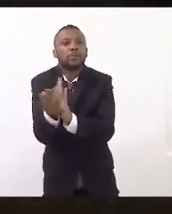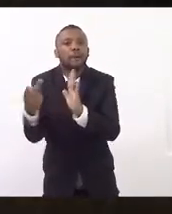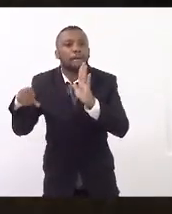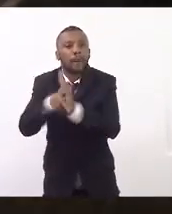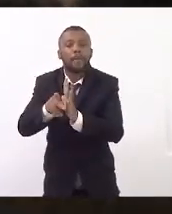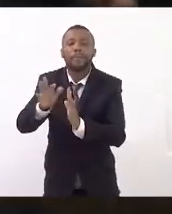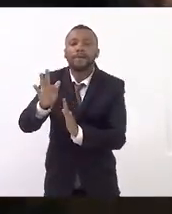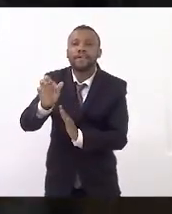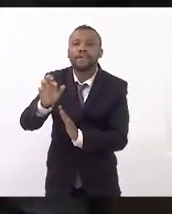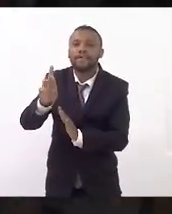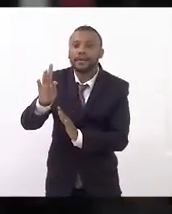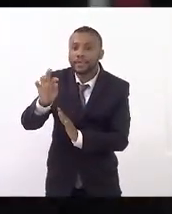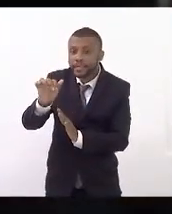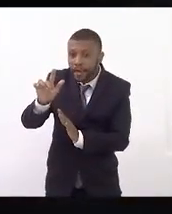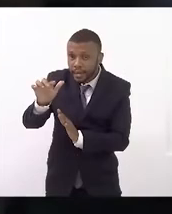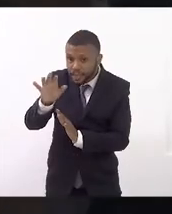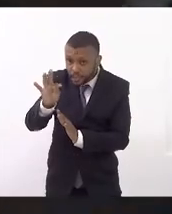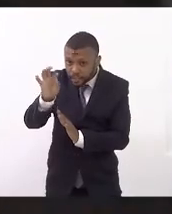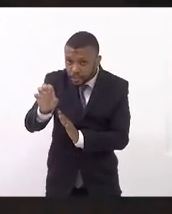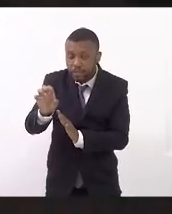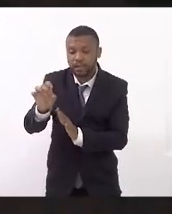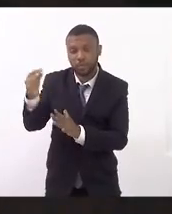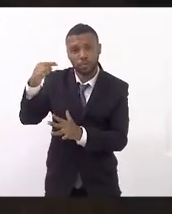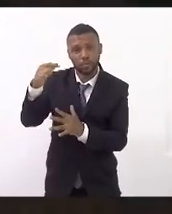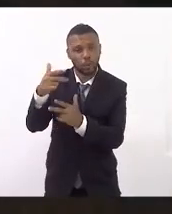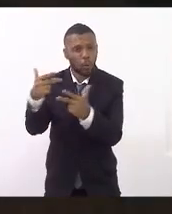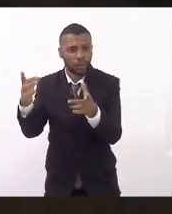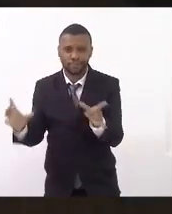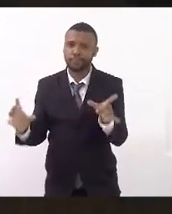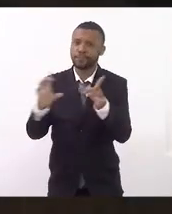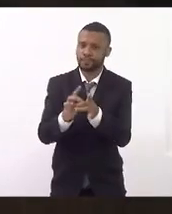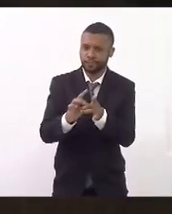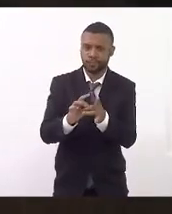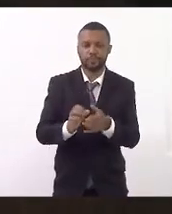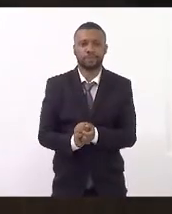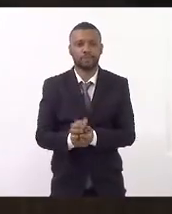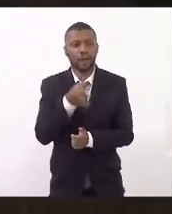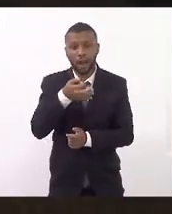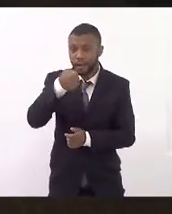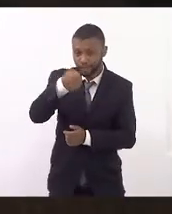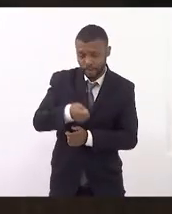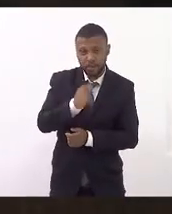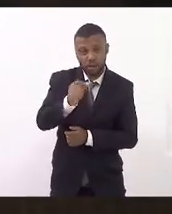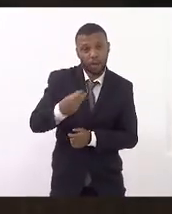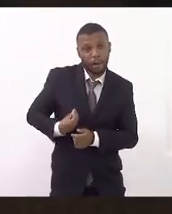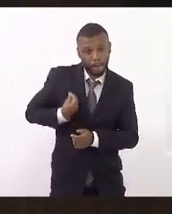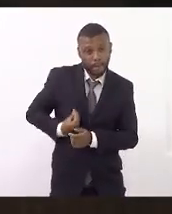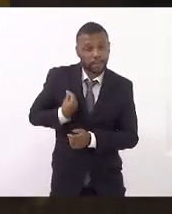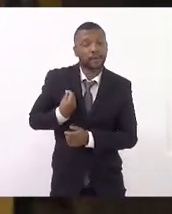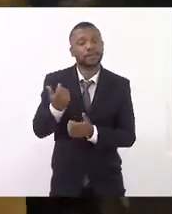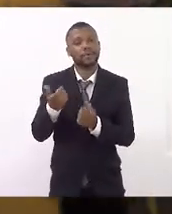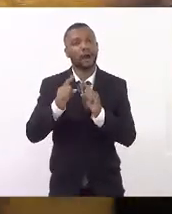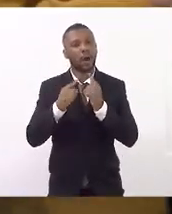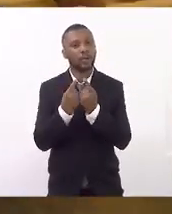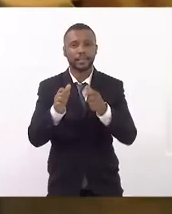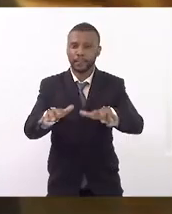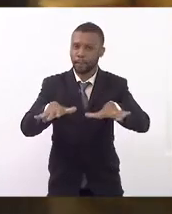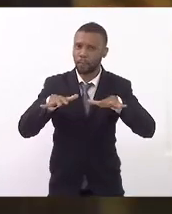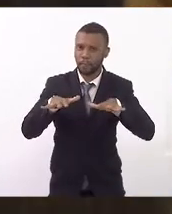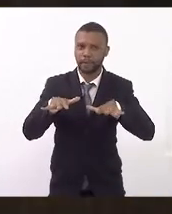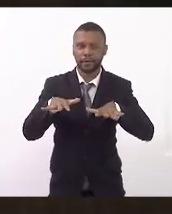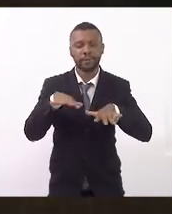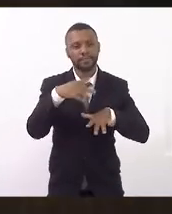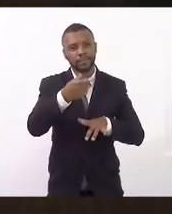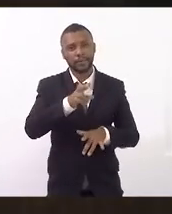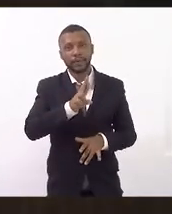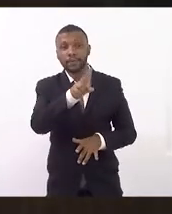da outras providências. Como aqui afirmei, participei da audiência pública sob a sua presidência, acho